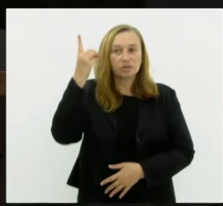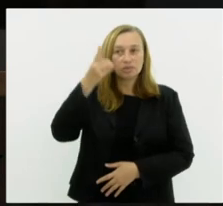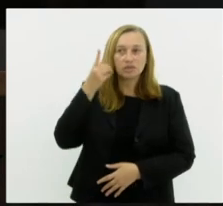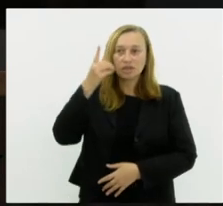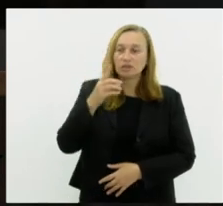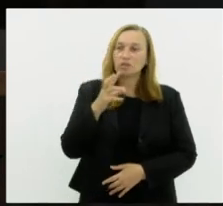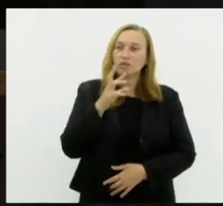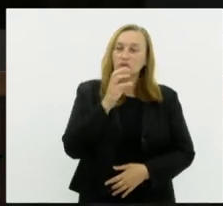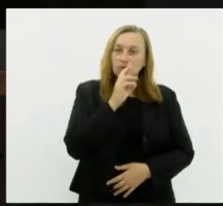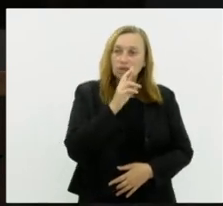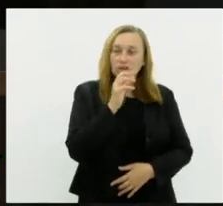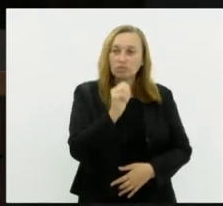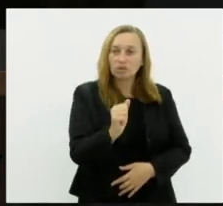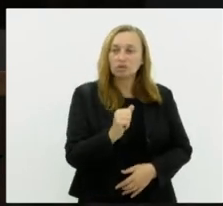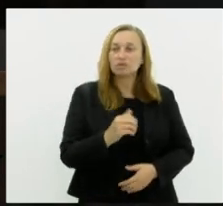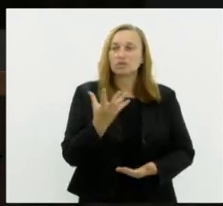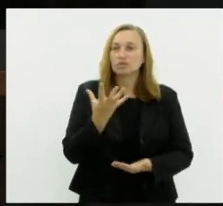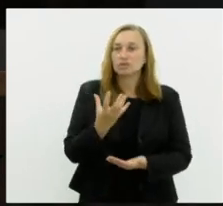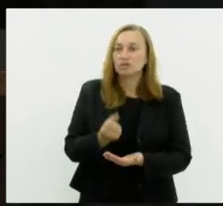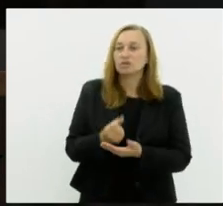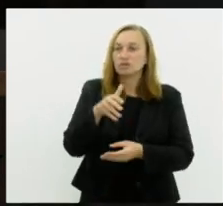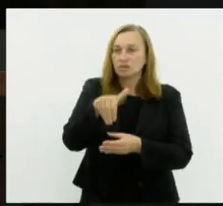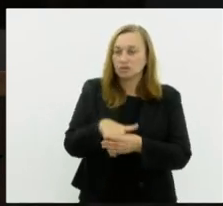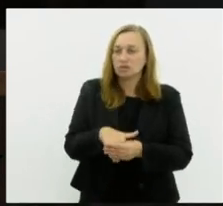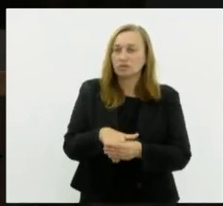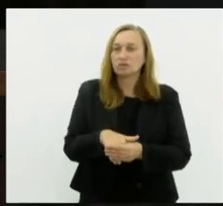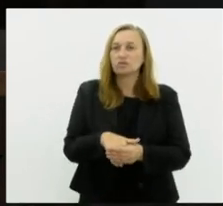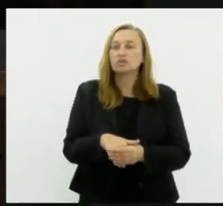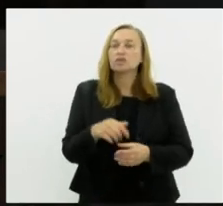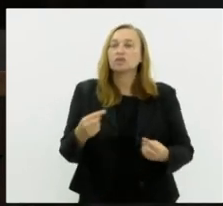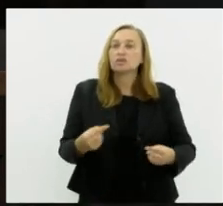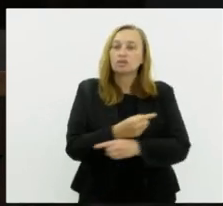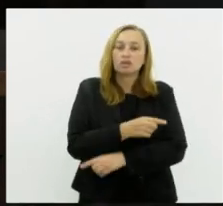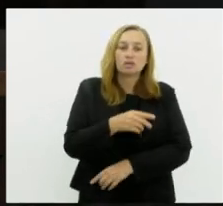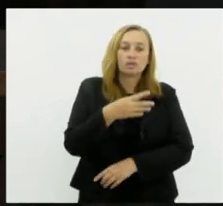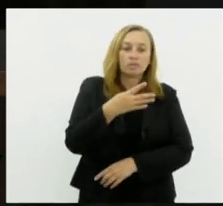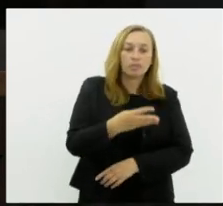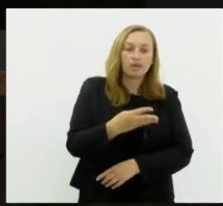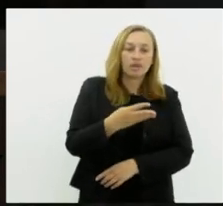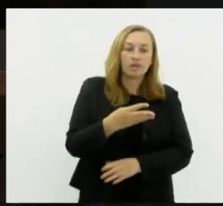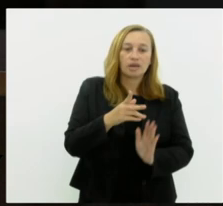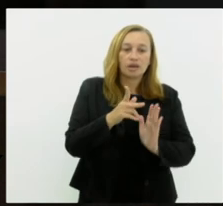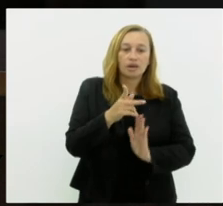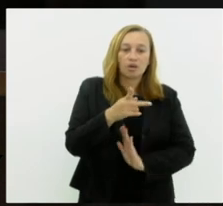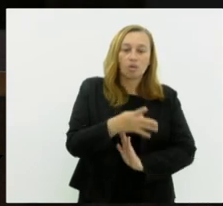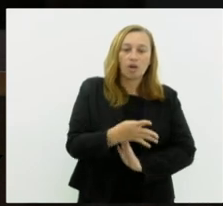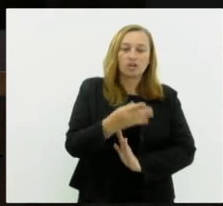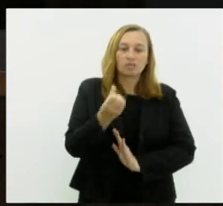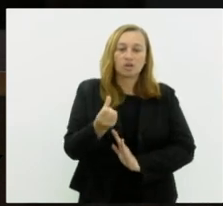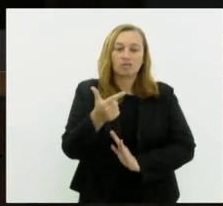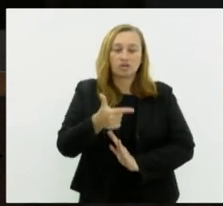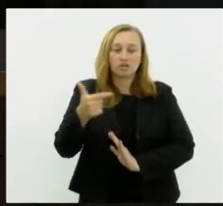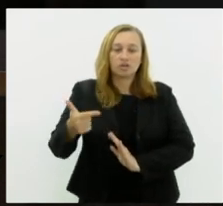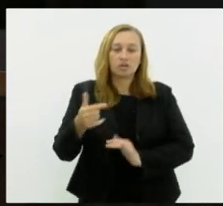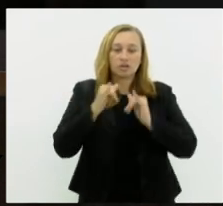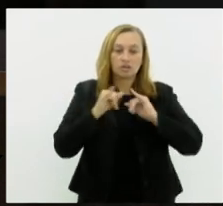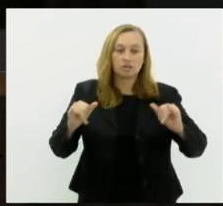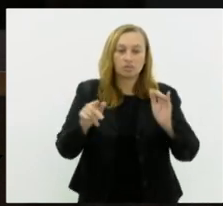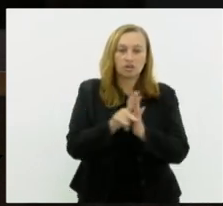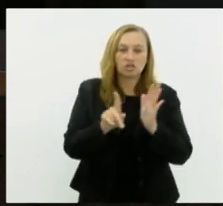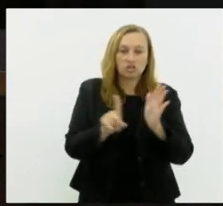Rodrigo Amorim. Está consignado seu voto contrário no PL 4622. Anuncio projeto de